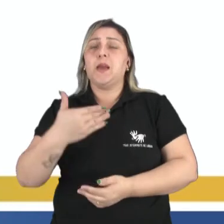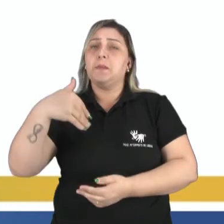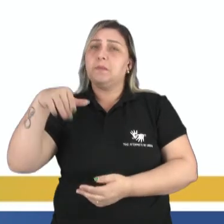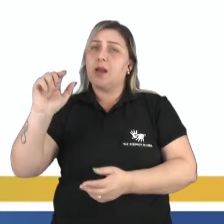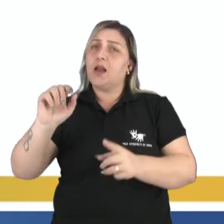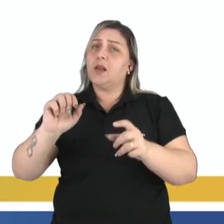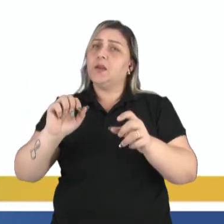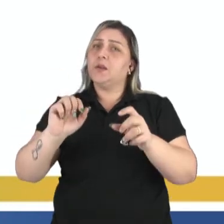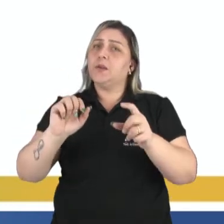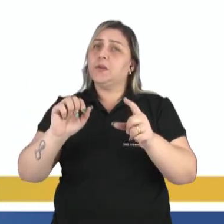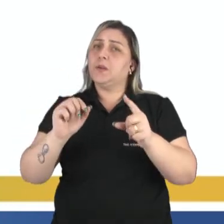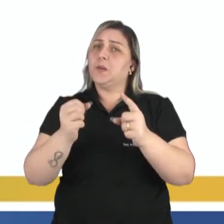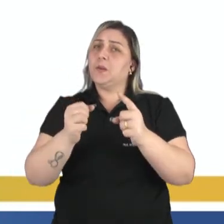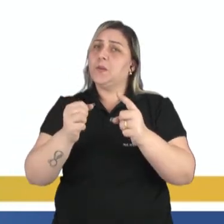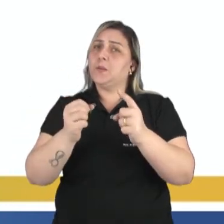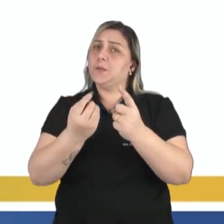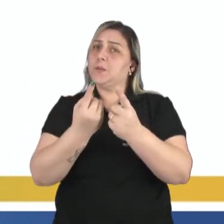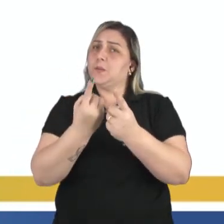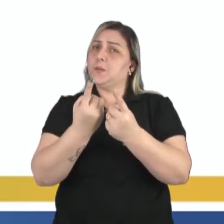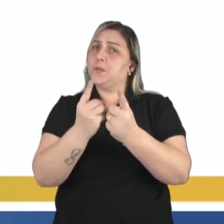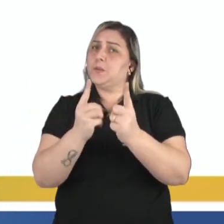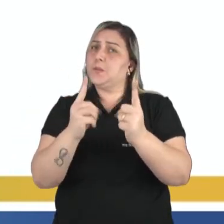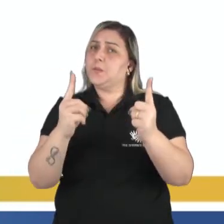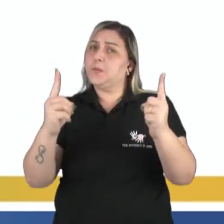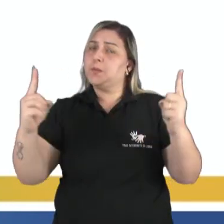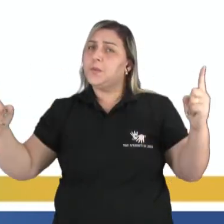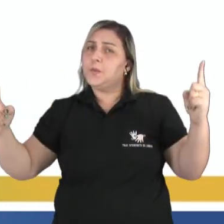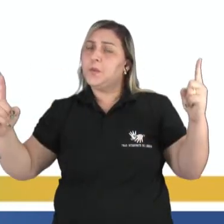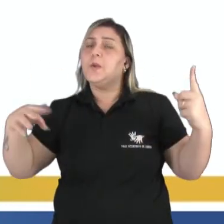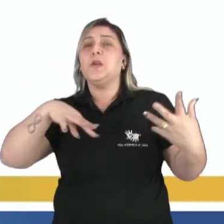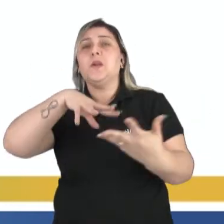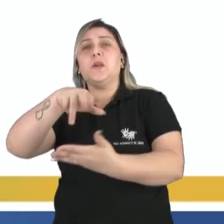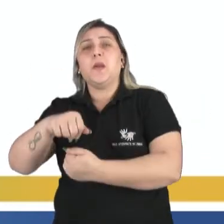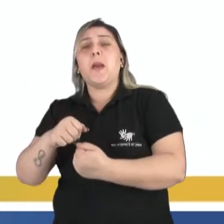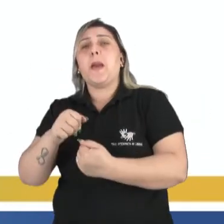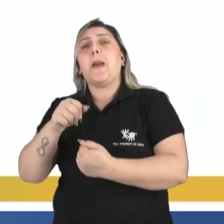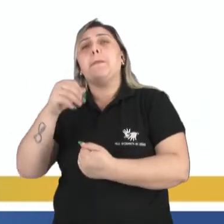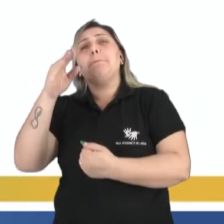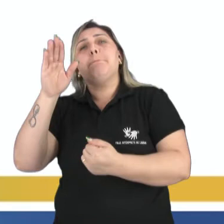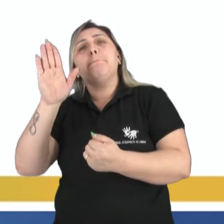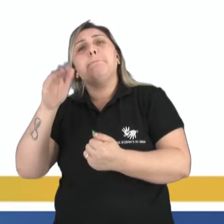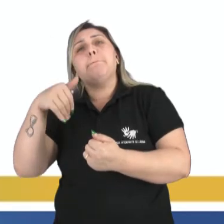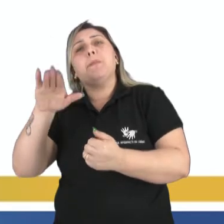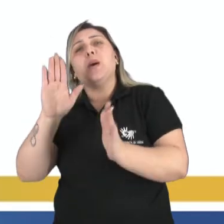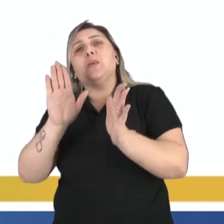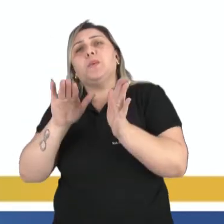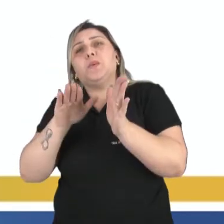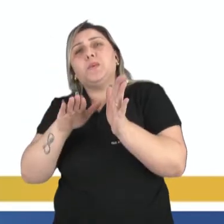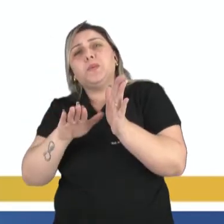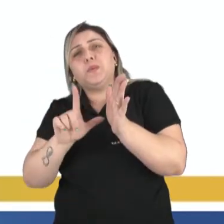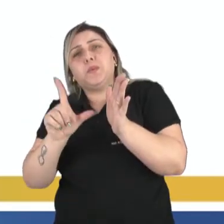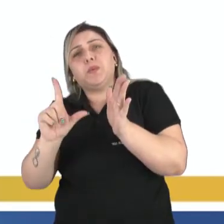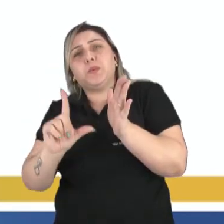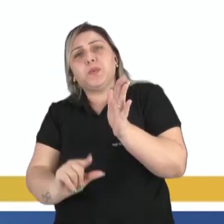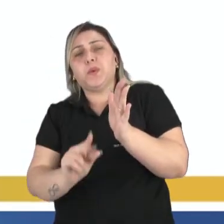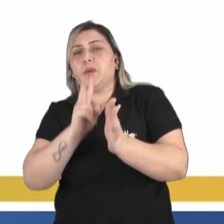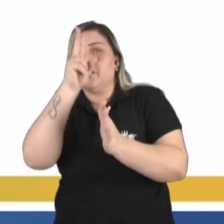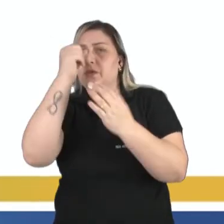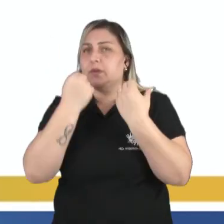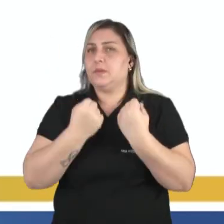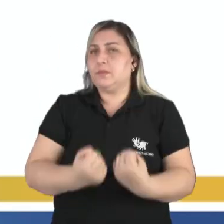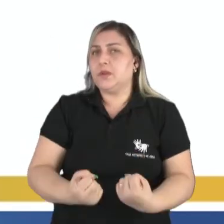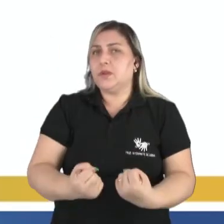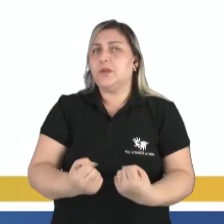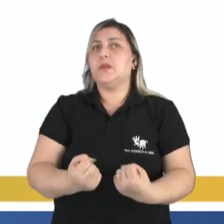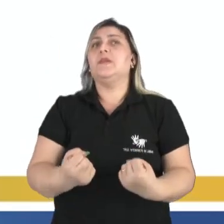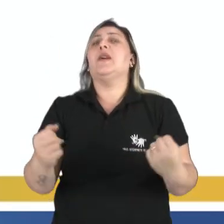mais distante da superfície, menor a força-peso, tá? Menor a força-peso. E